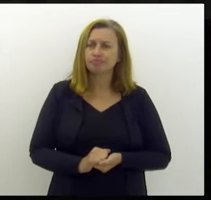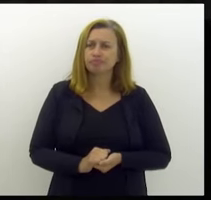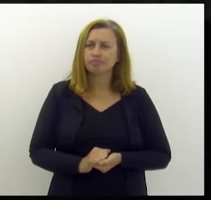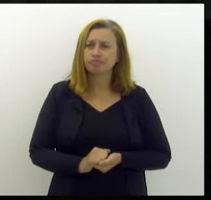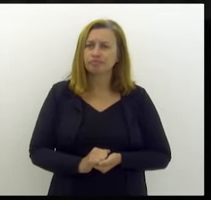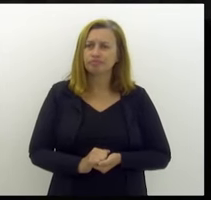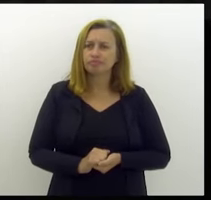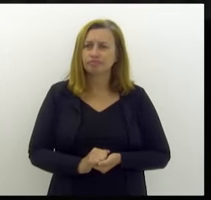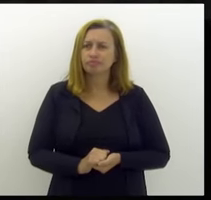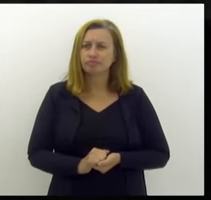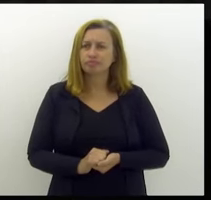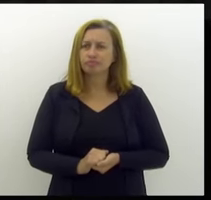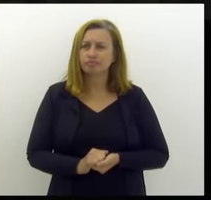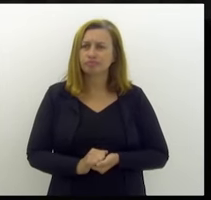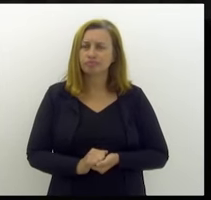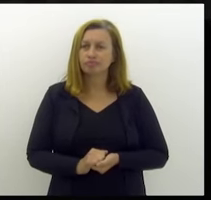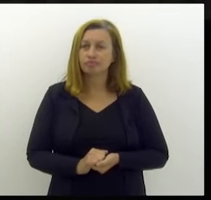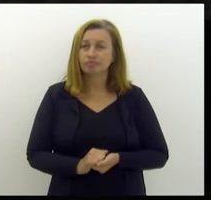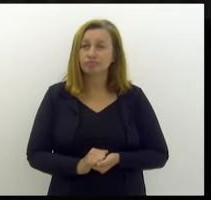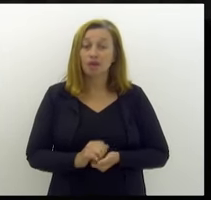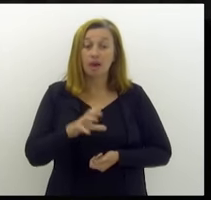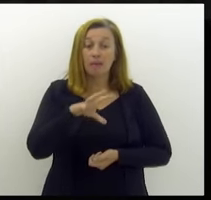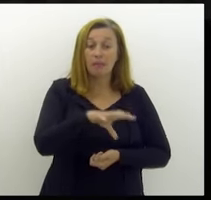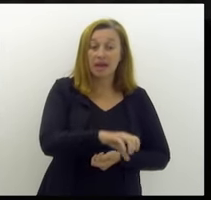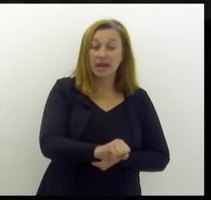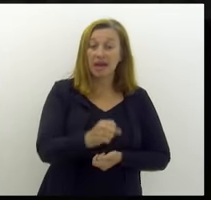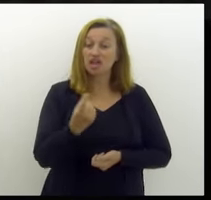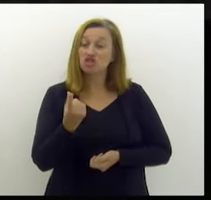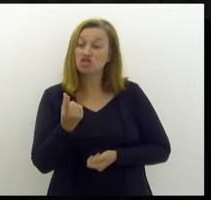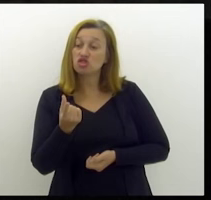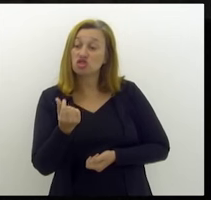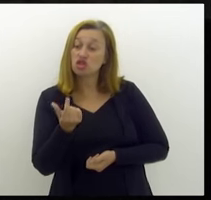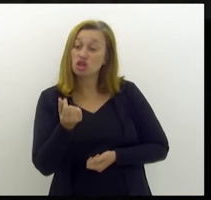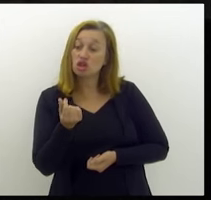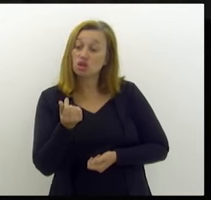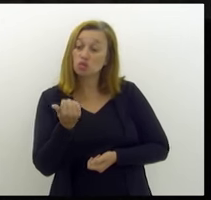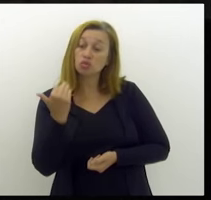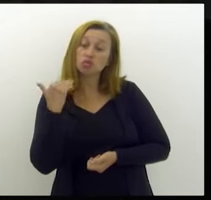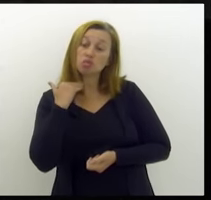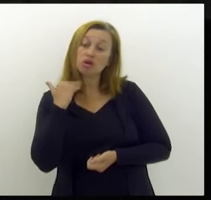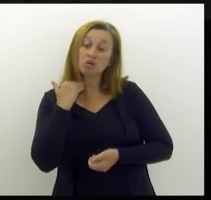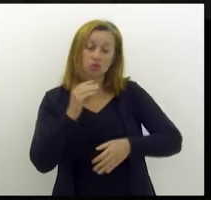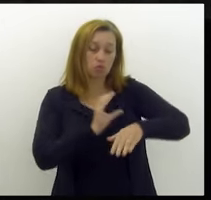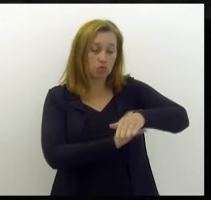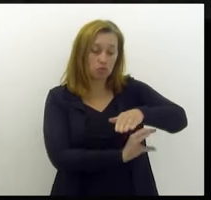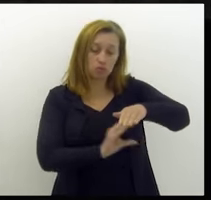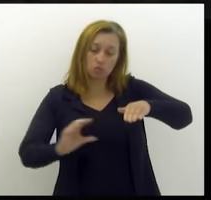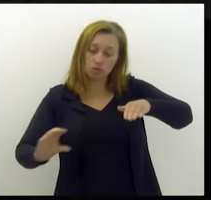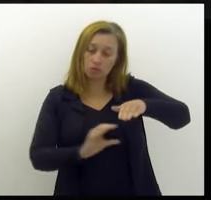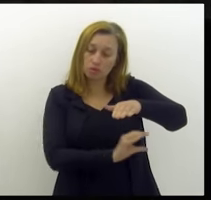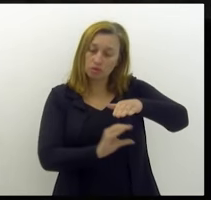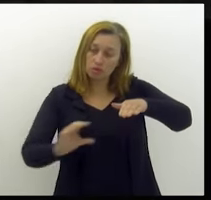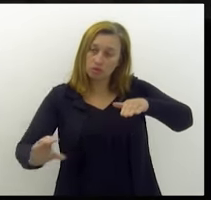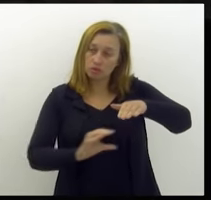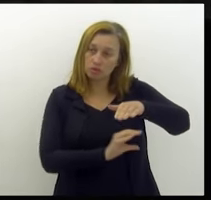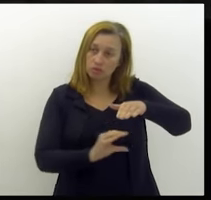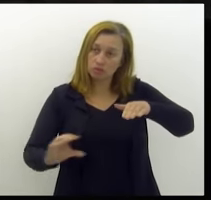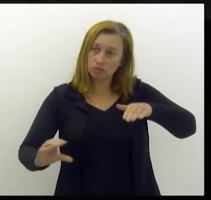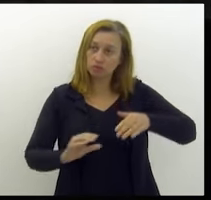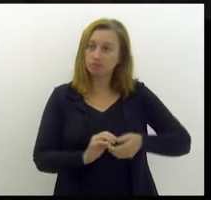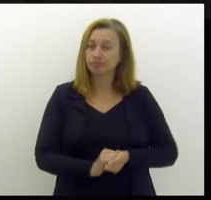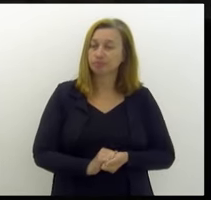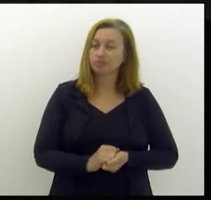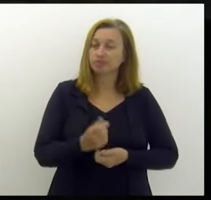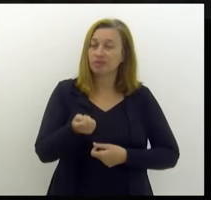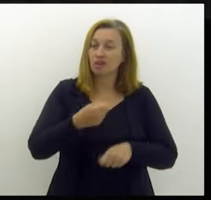sequestrar dos Fundos estaduais com nenhuma transparência explícita o desastre da condução da